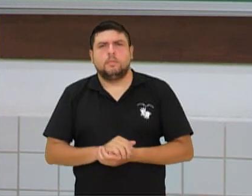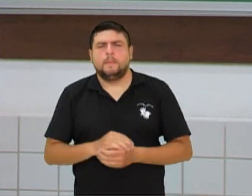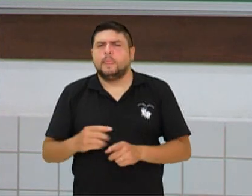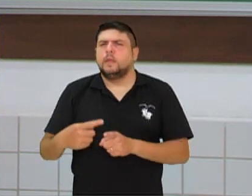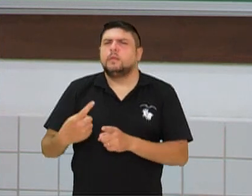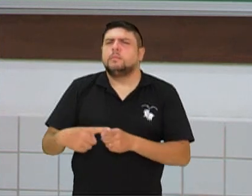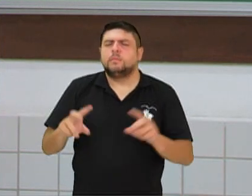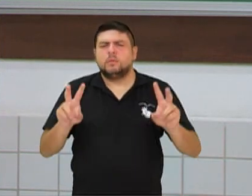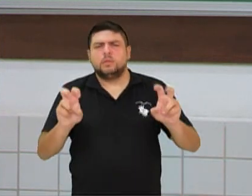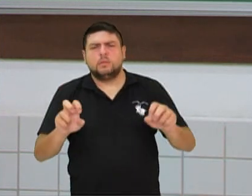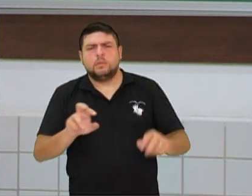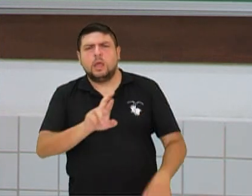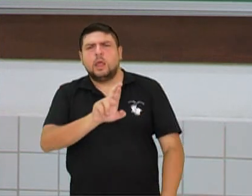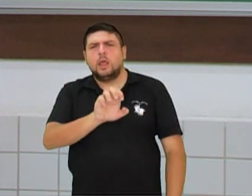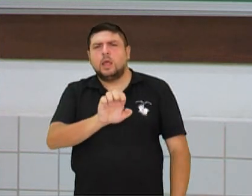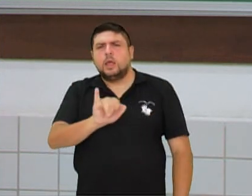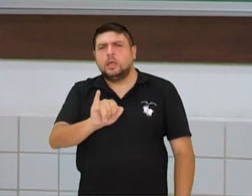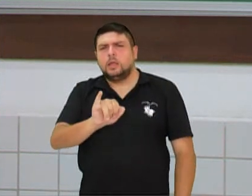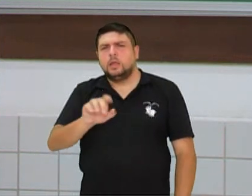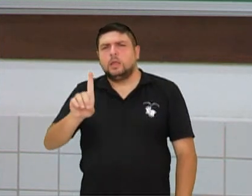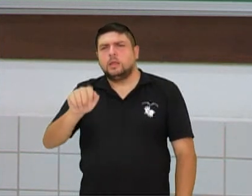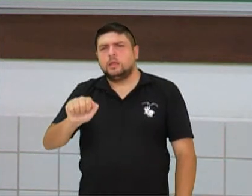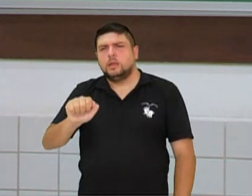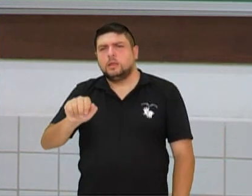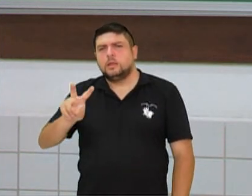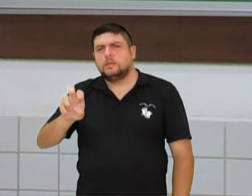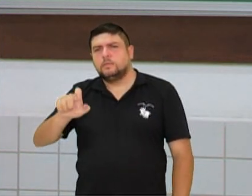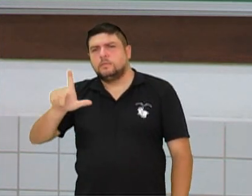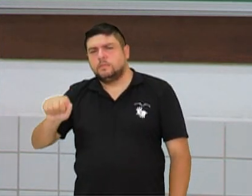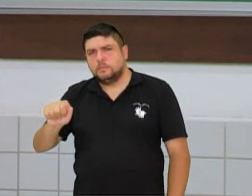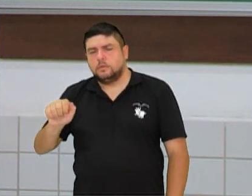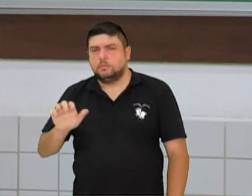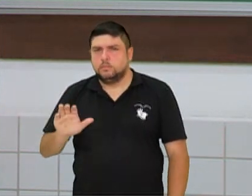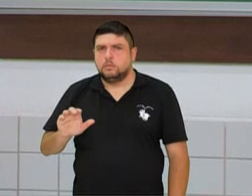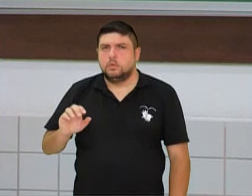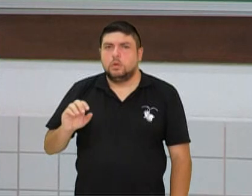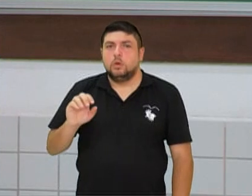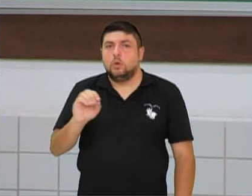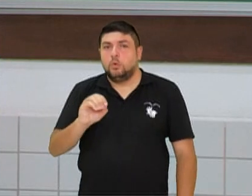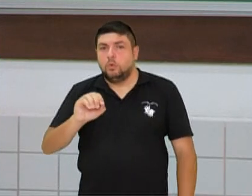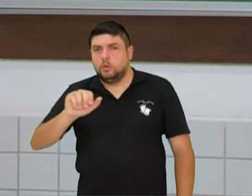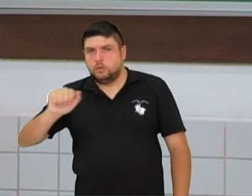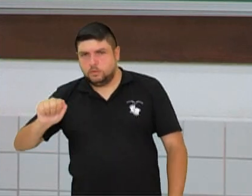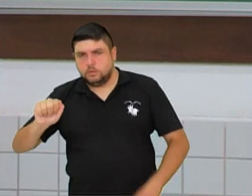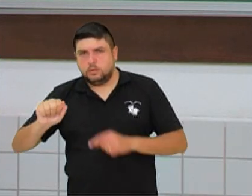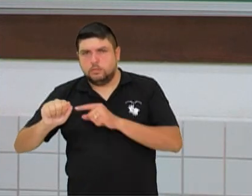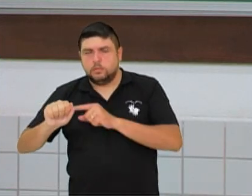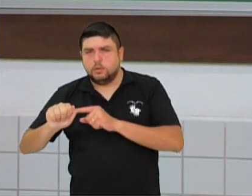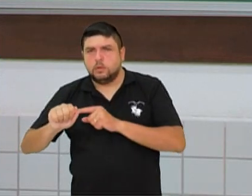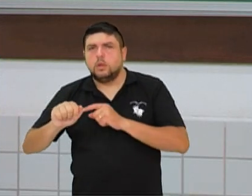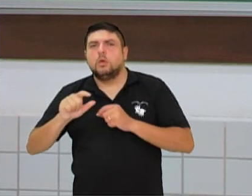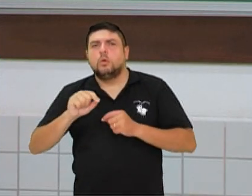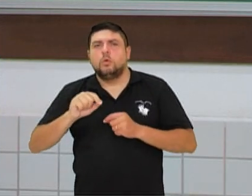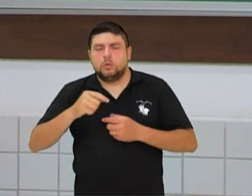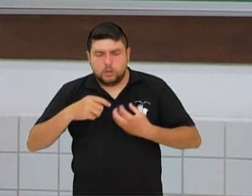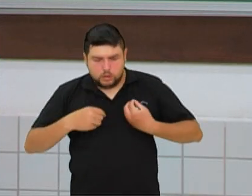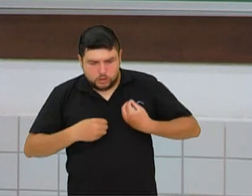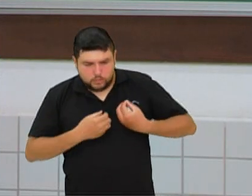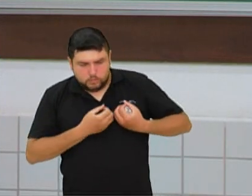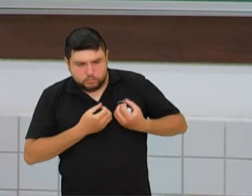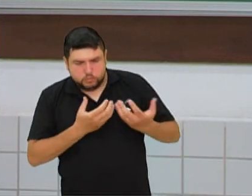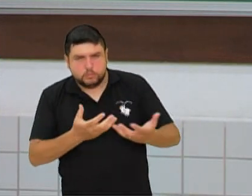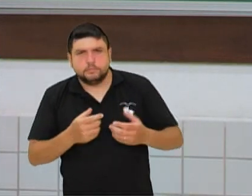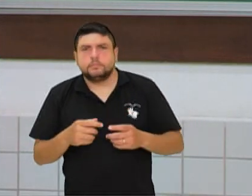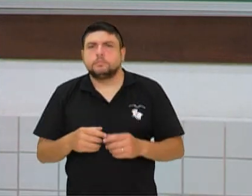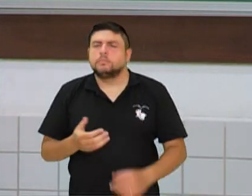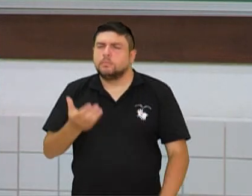Vela? Bem, essa peça, o Oswald de Andrade, ele se baseou na vida dele. Por quê? Porque houve uma crise da queda da Bolsa de